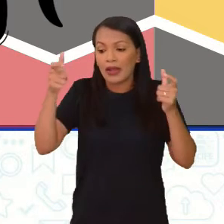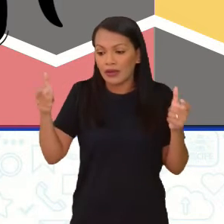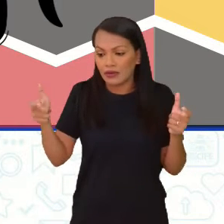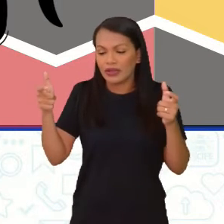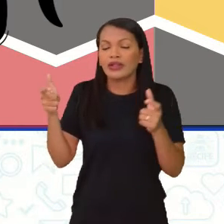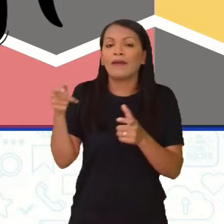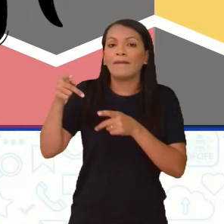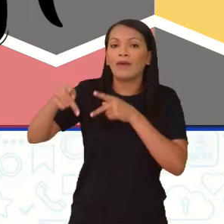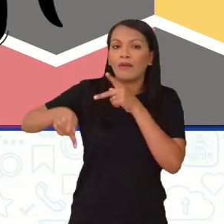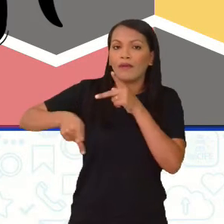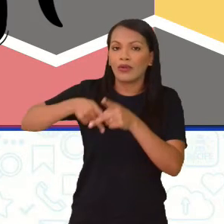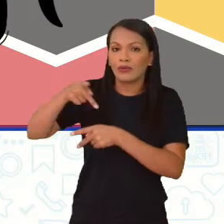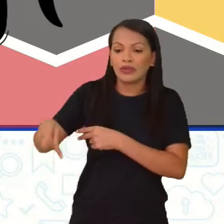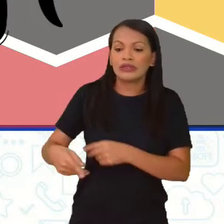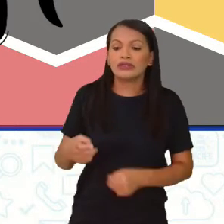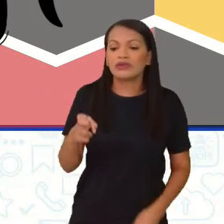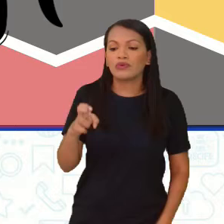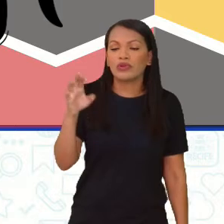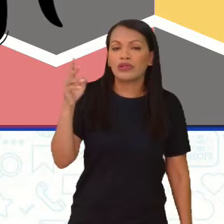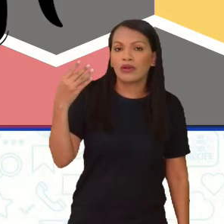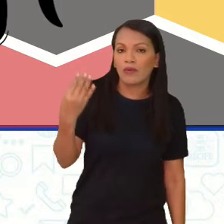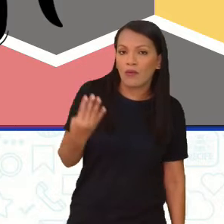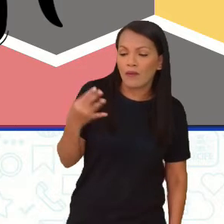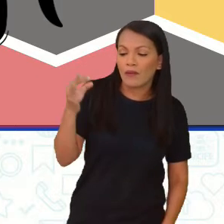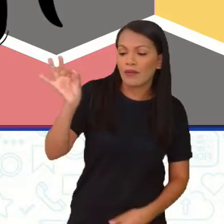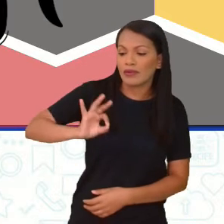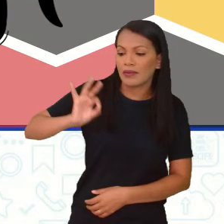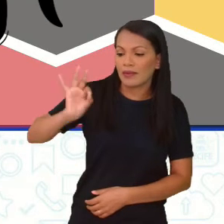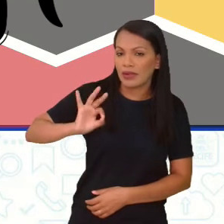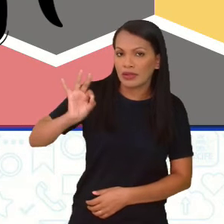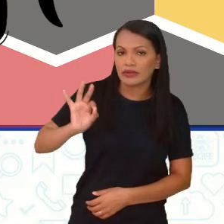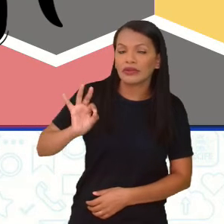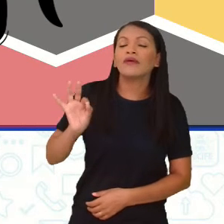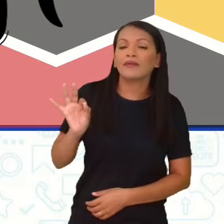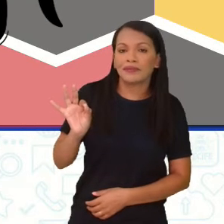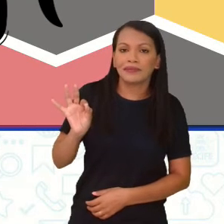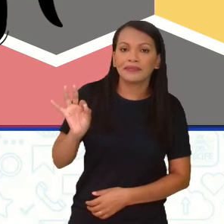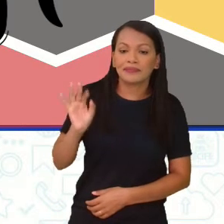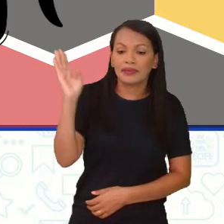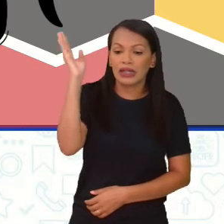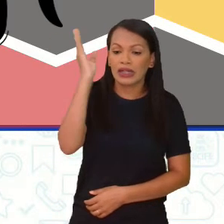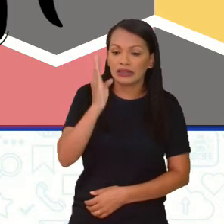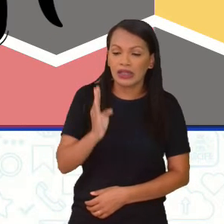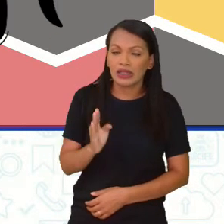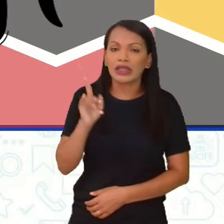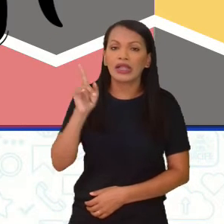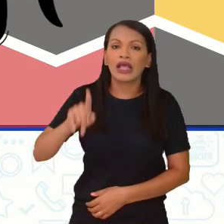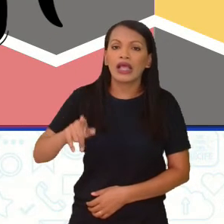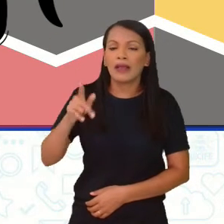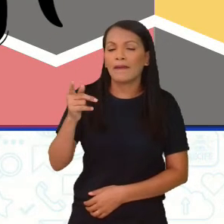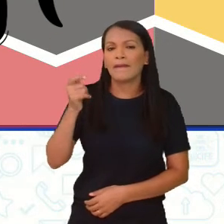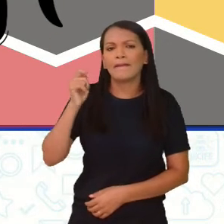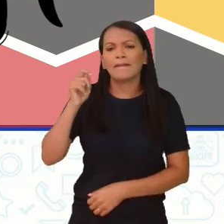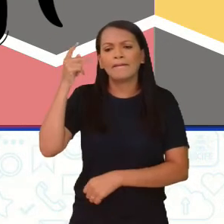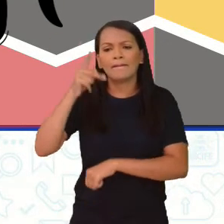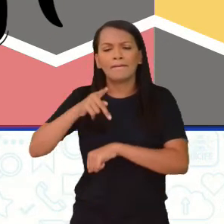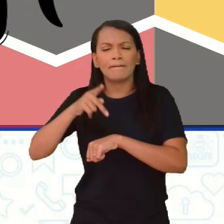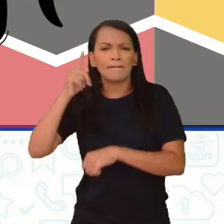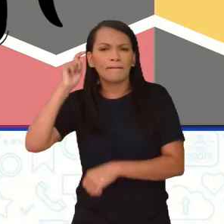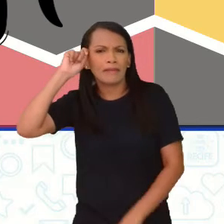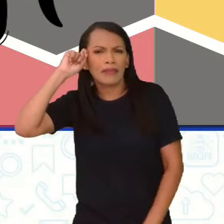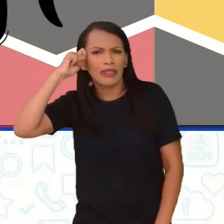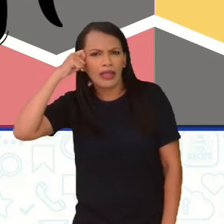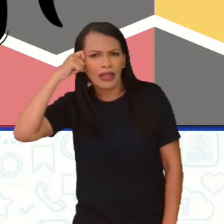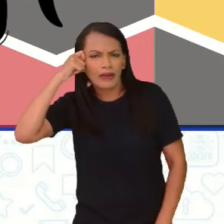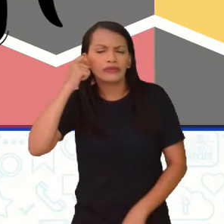né? 54% da população brasileira, se constituindo aí como uma população de pretos e pardos, né? Então,